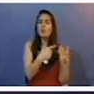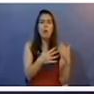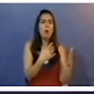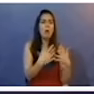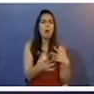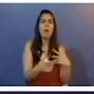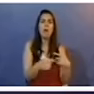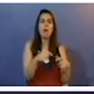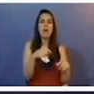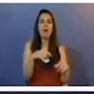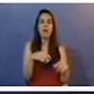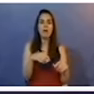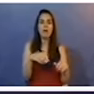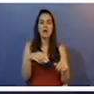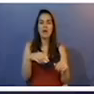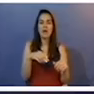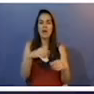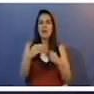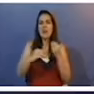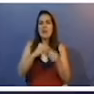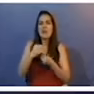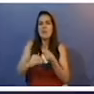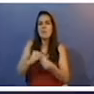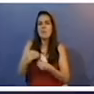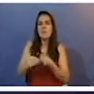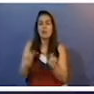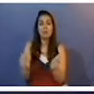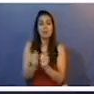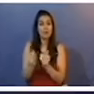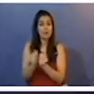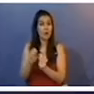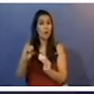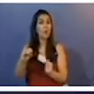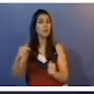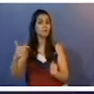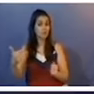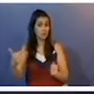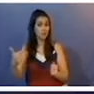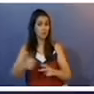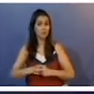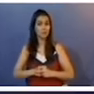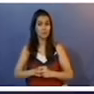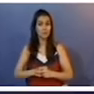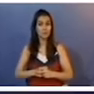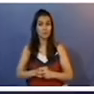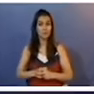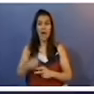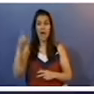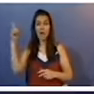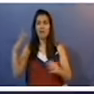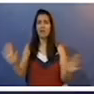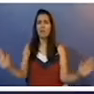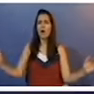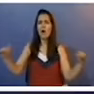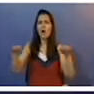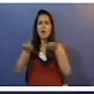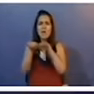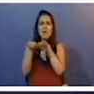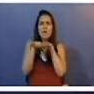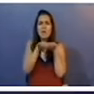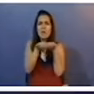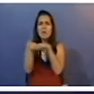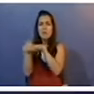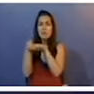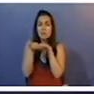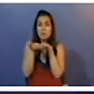elemento da tabela periódica que vai se unir ao oxigênio. E aqui a gente tem o equilíbrio, né, de uma equação